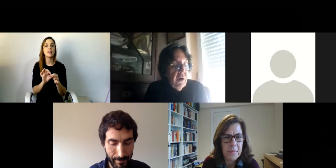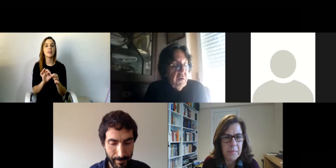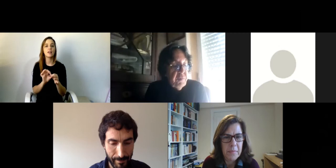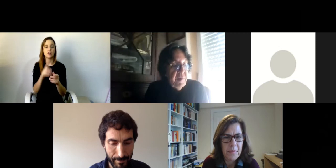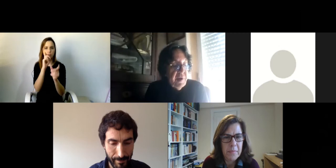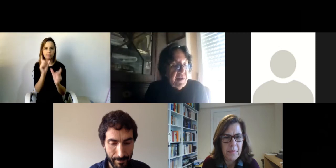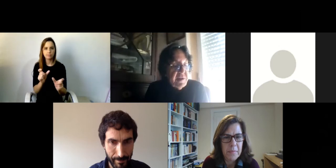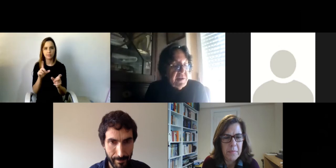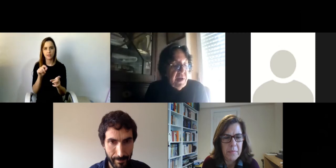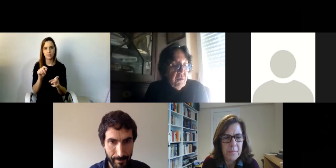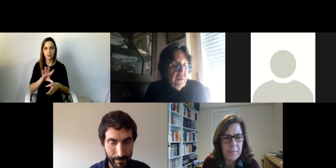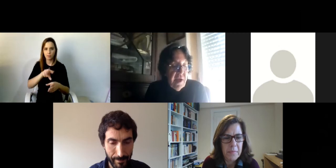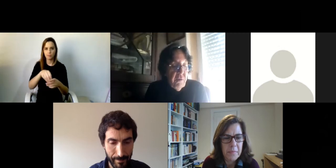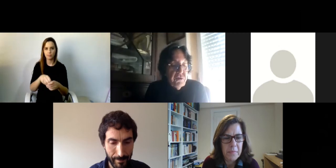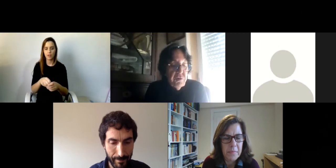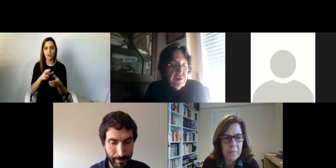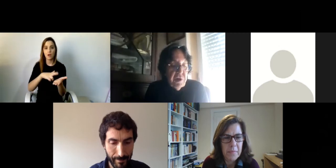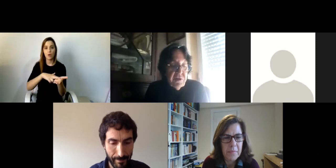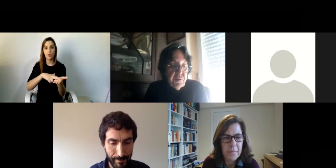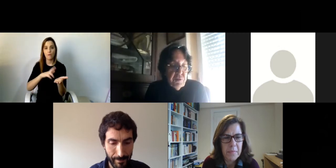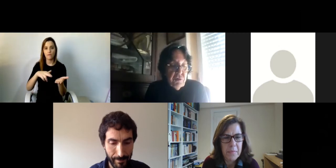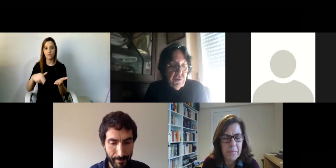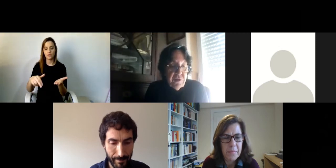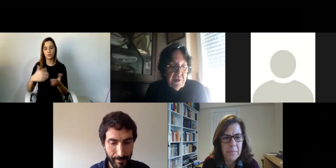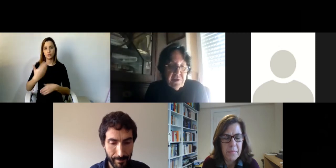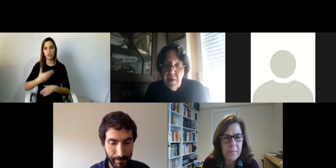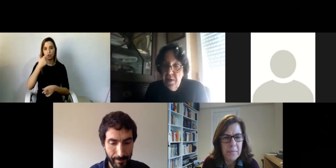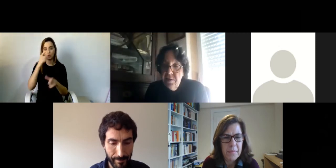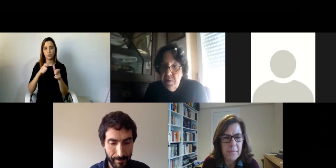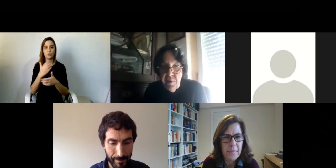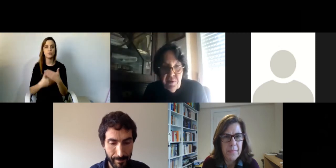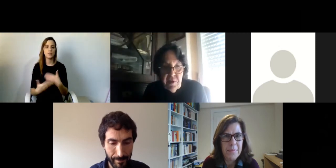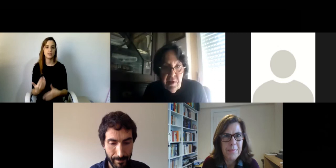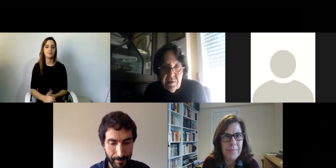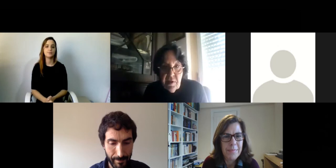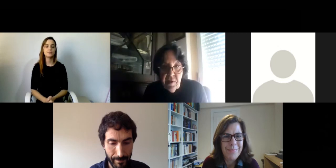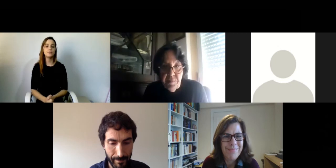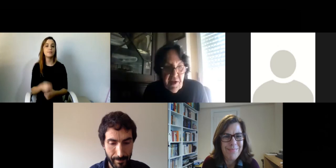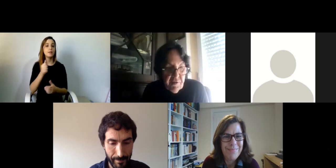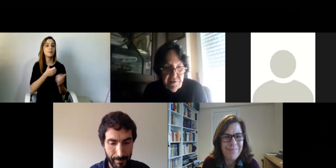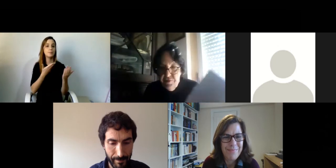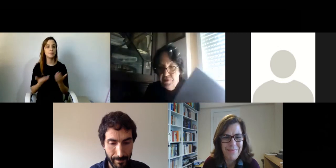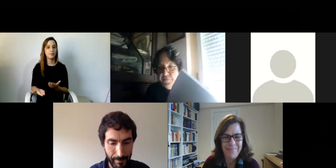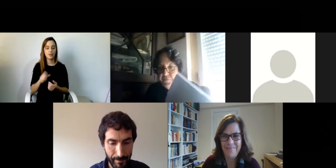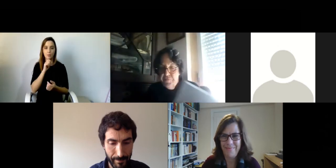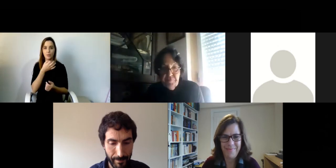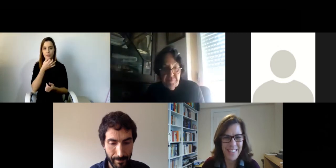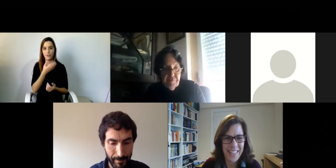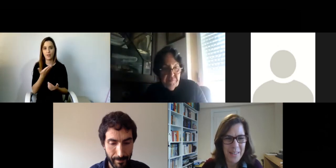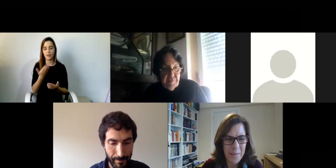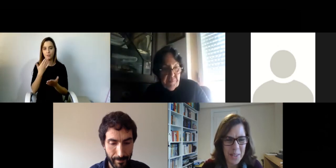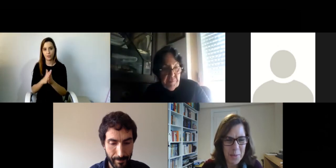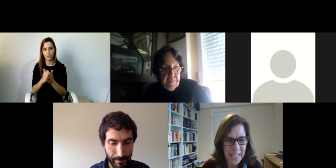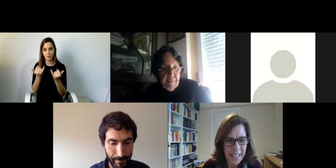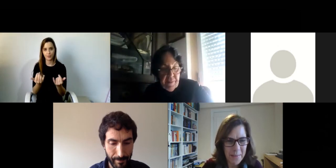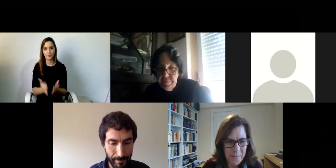e implementação da Convenção sobre os Direitos das Pessoas com Deficiência. Seja bem-vinda e tenha a palavra, faz favor.